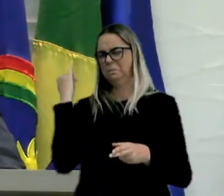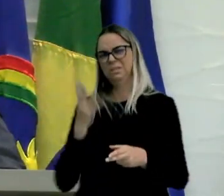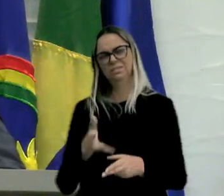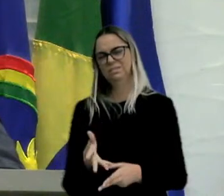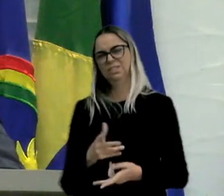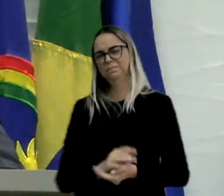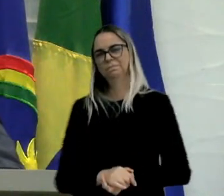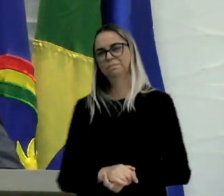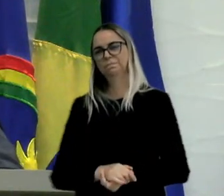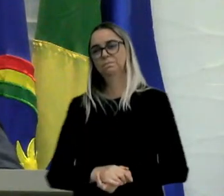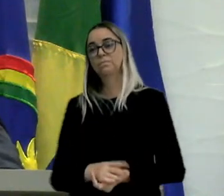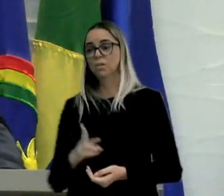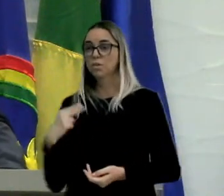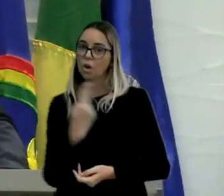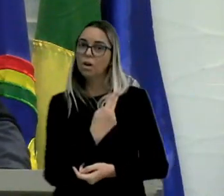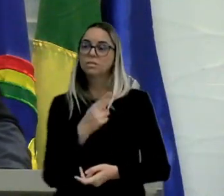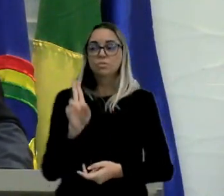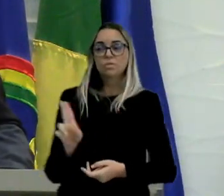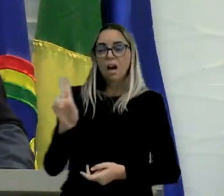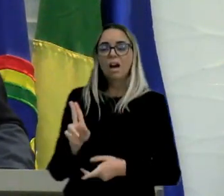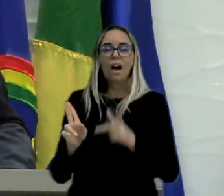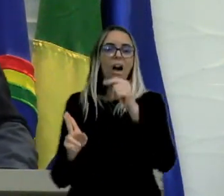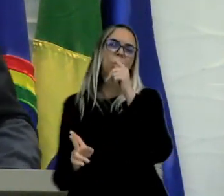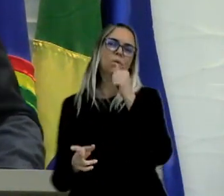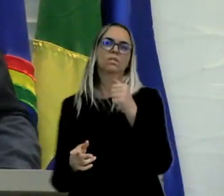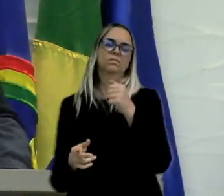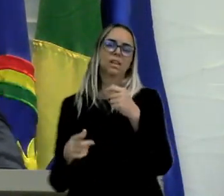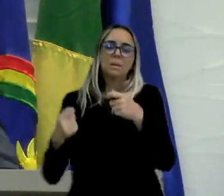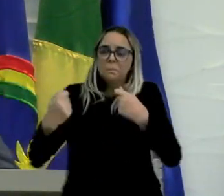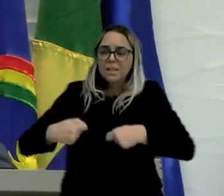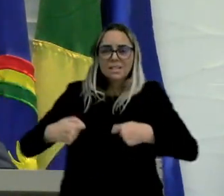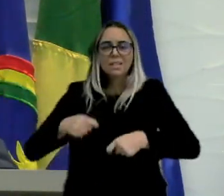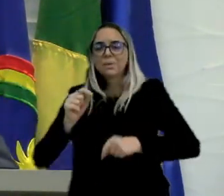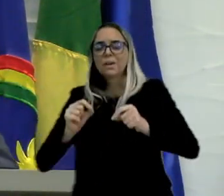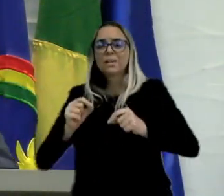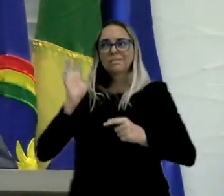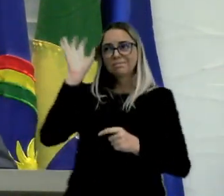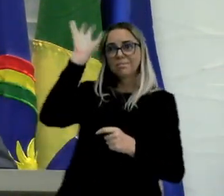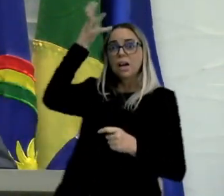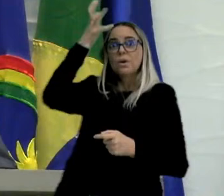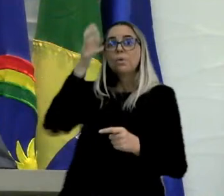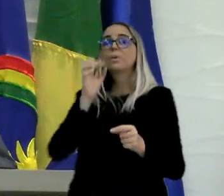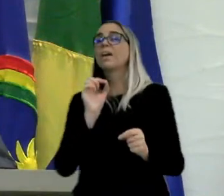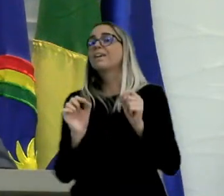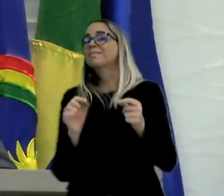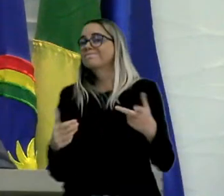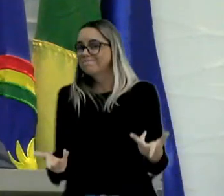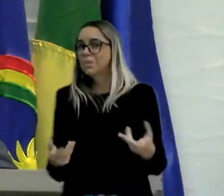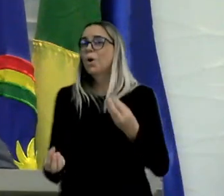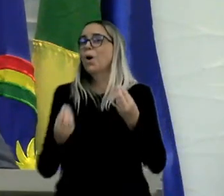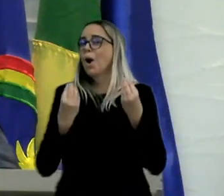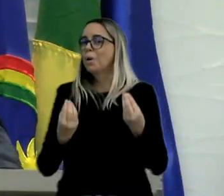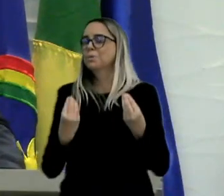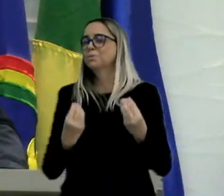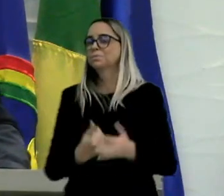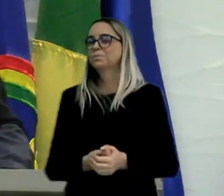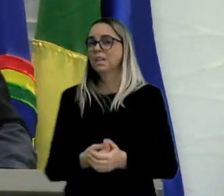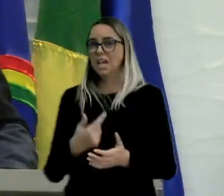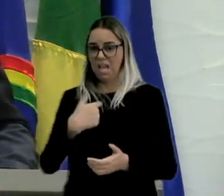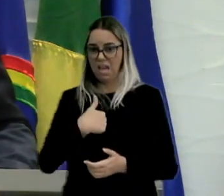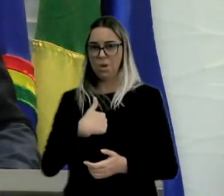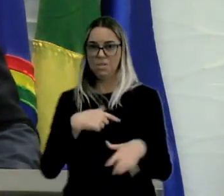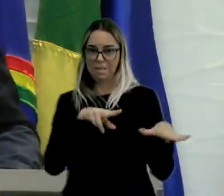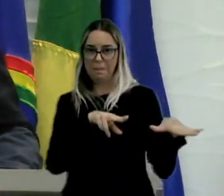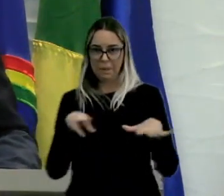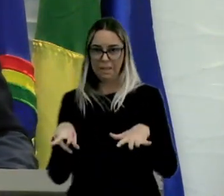consumidores consumidores e precisamos deu essa sem comprei mais um caminhão